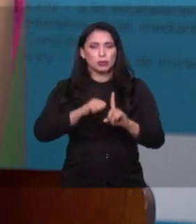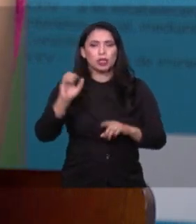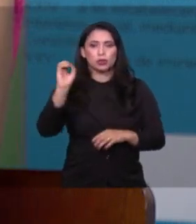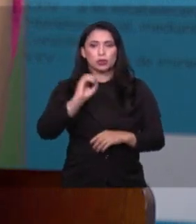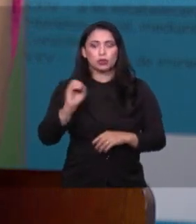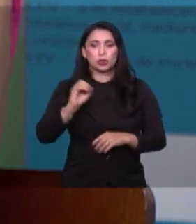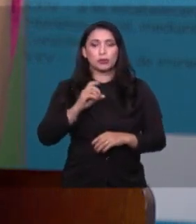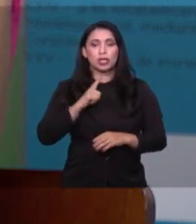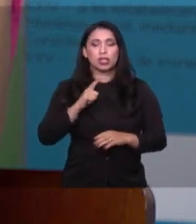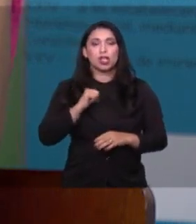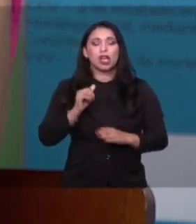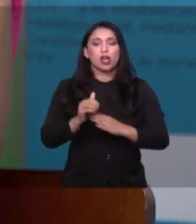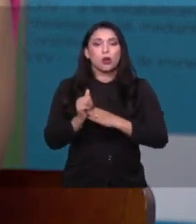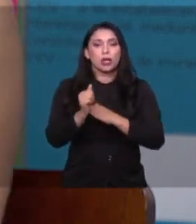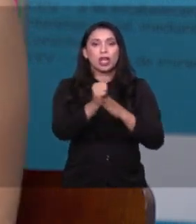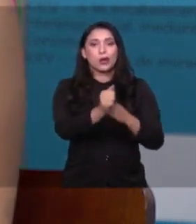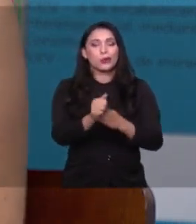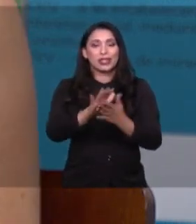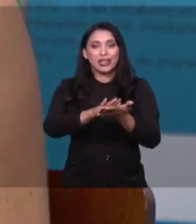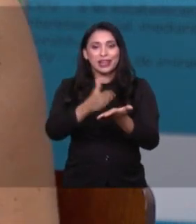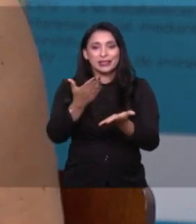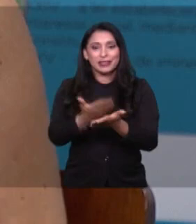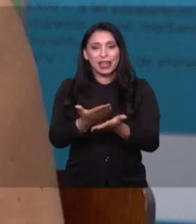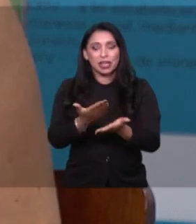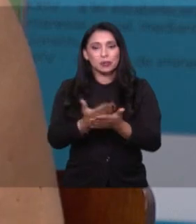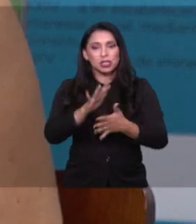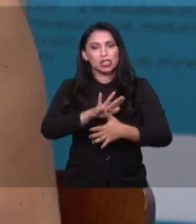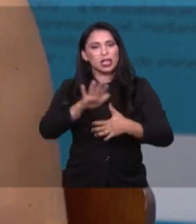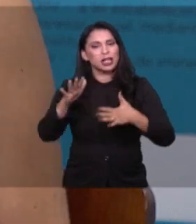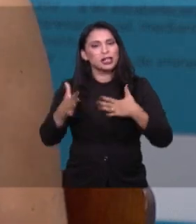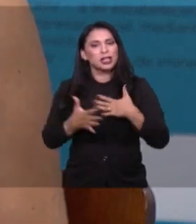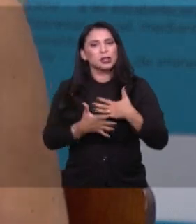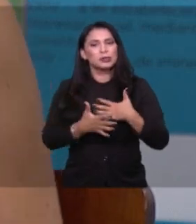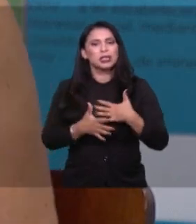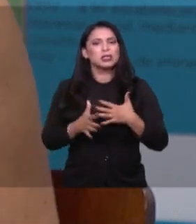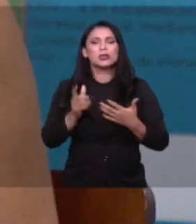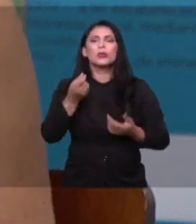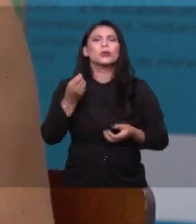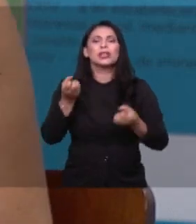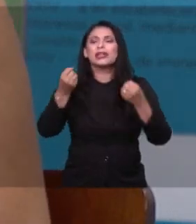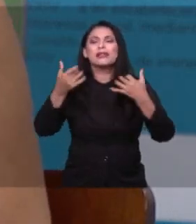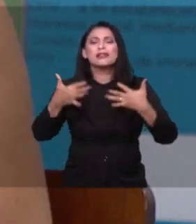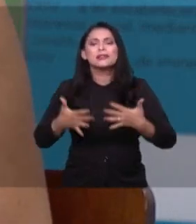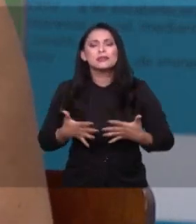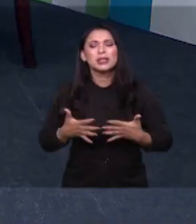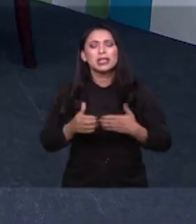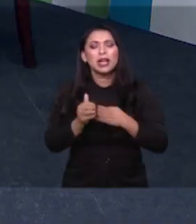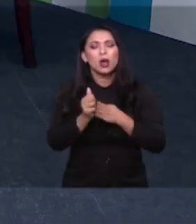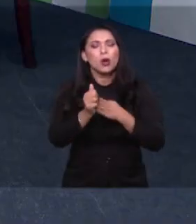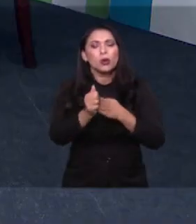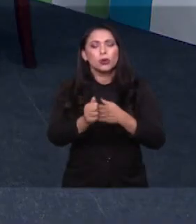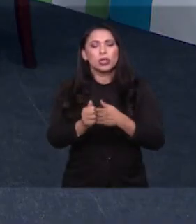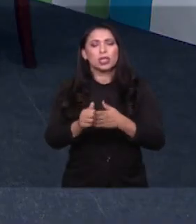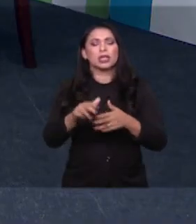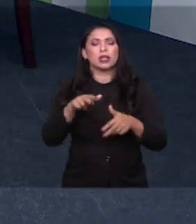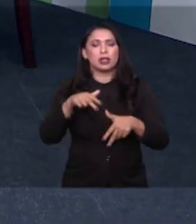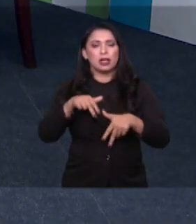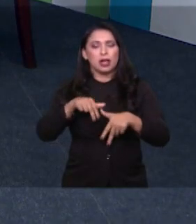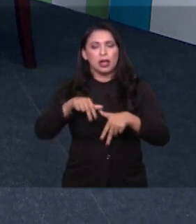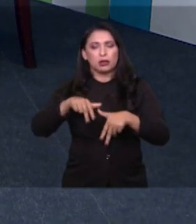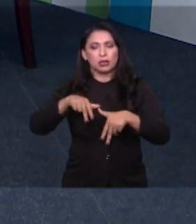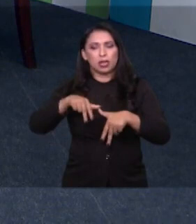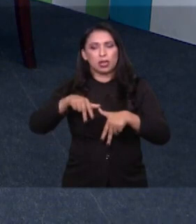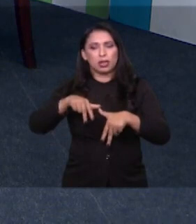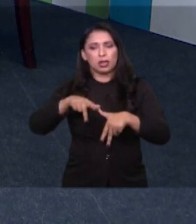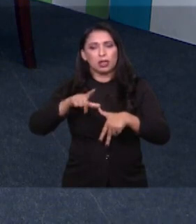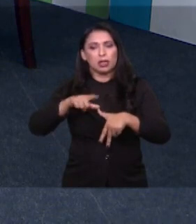intérprete no rol de profissionais de Libras. Explica para a gente o que é esse guia intérprete. Então, é aquele profissional